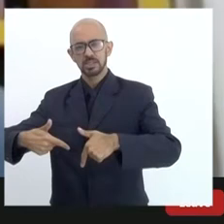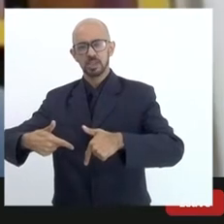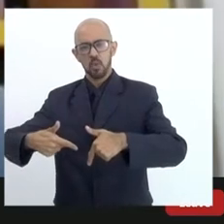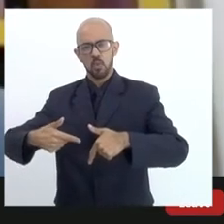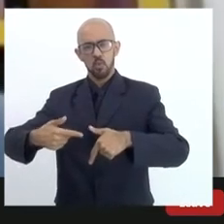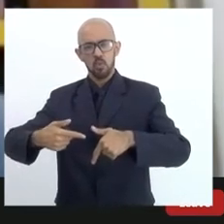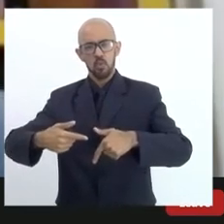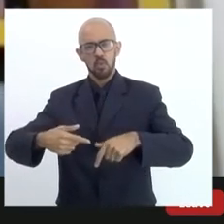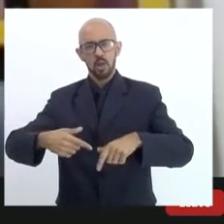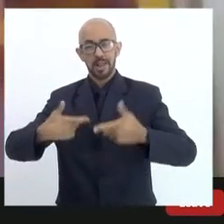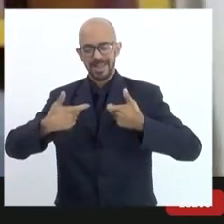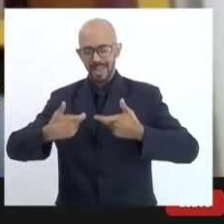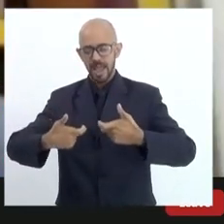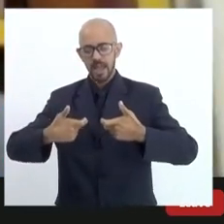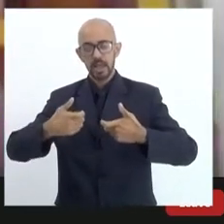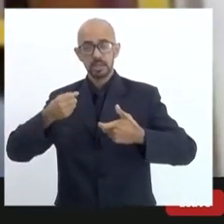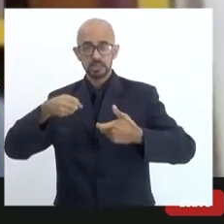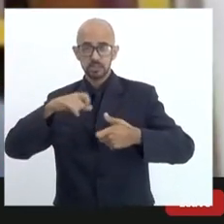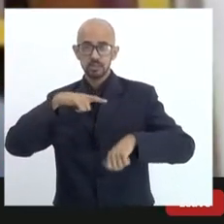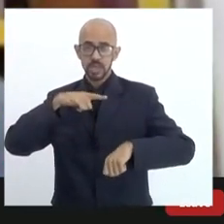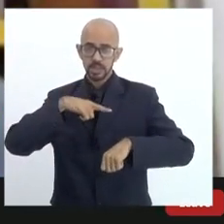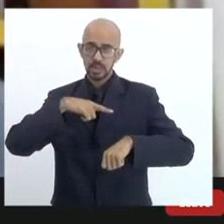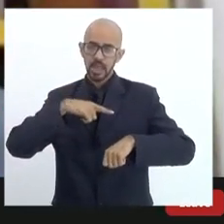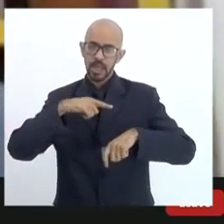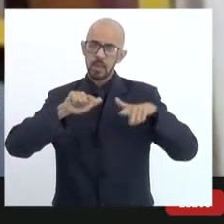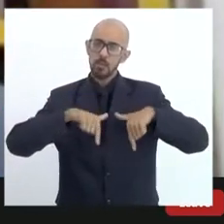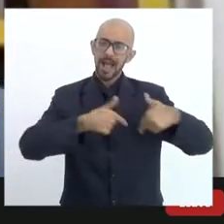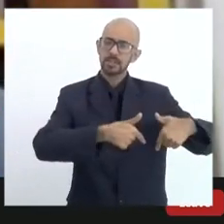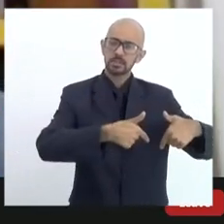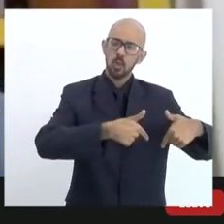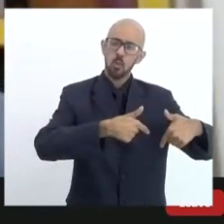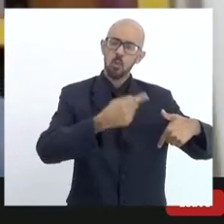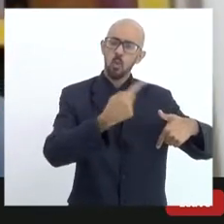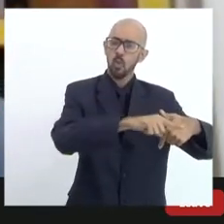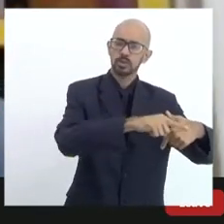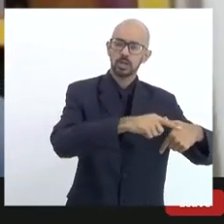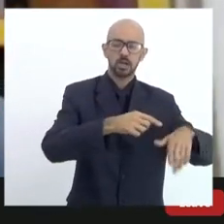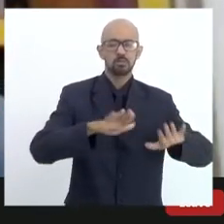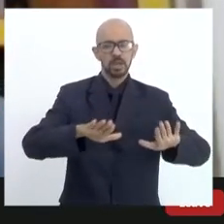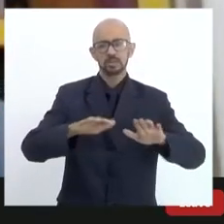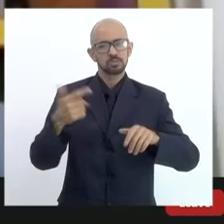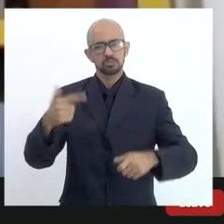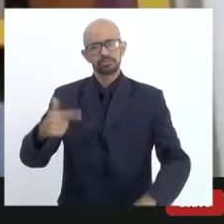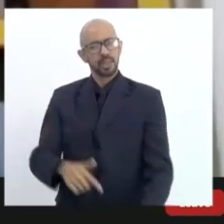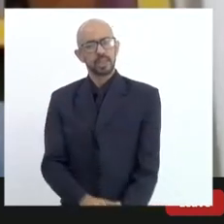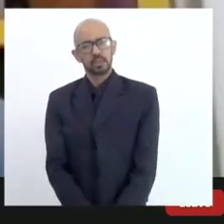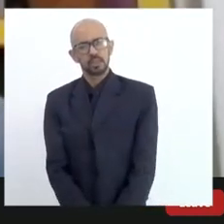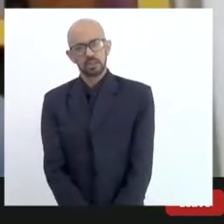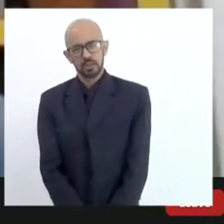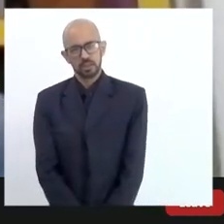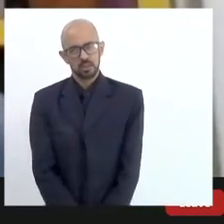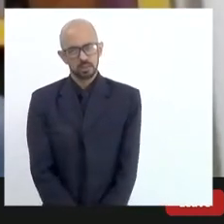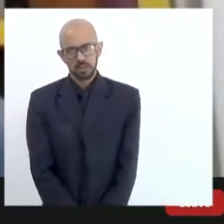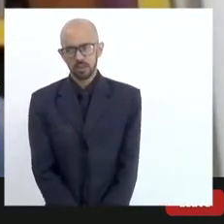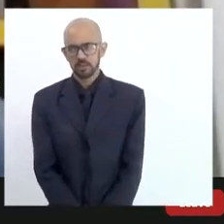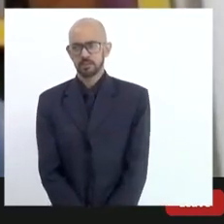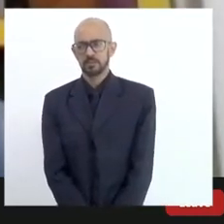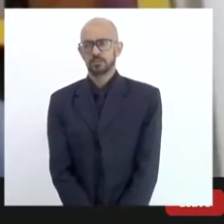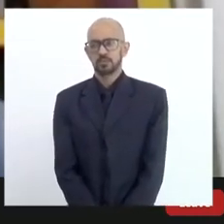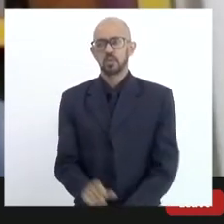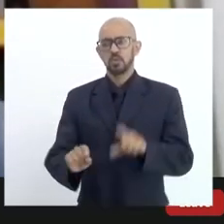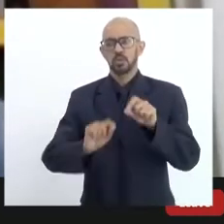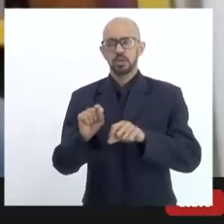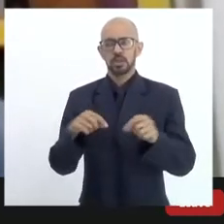Guerra é quando você tem conflagrado, a reação do outro lado, não é isso que ocorre, não é isso que ocorre. Na verdade, não é isso. Okay, o que, que nos